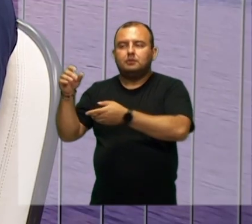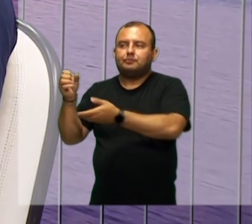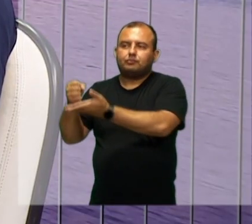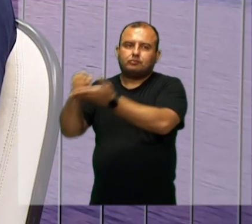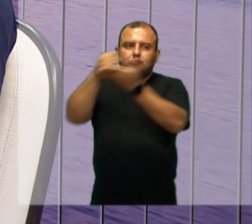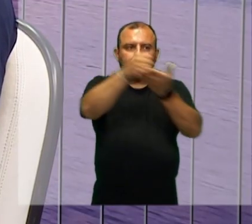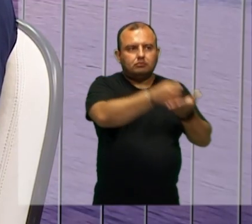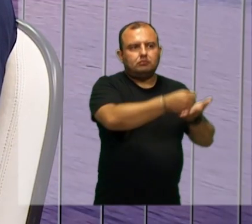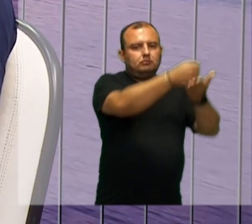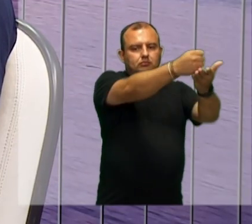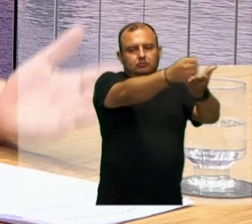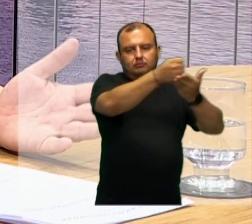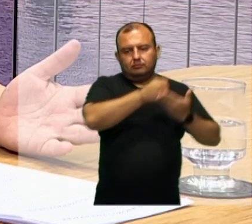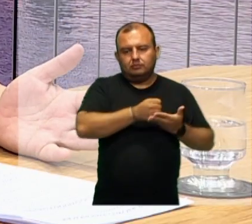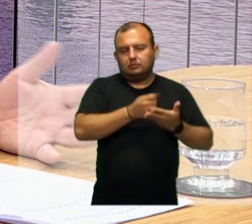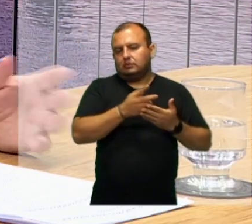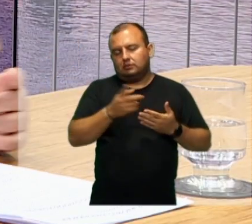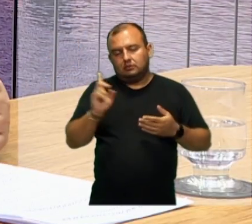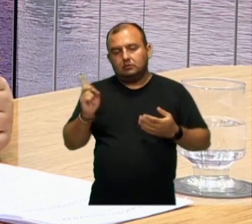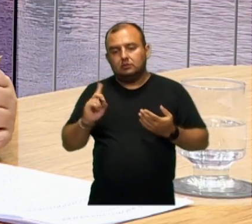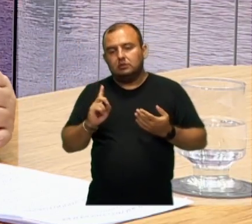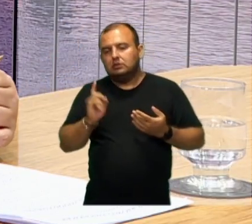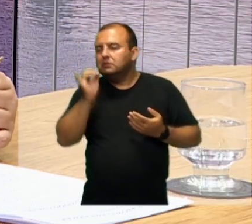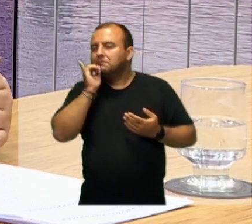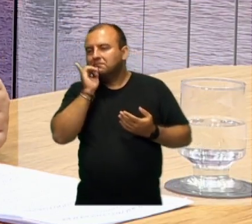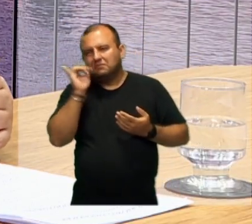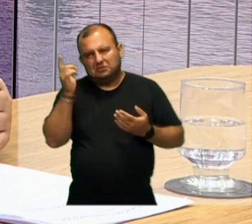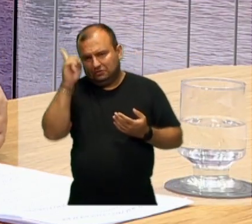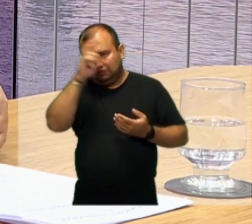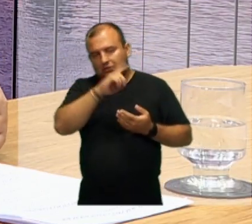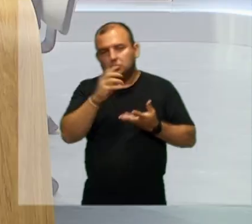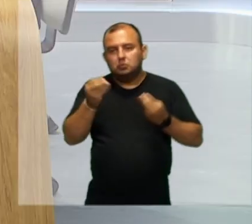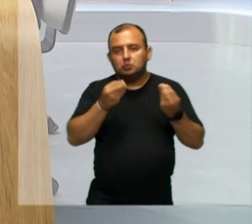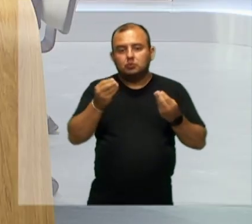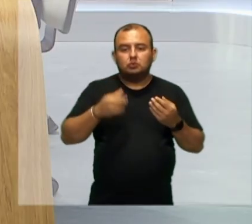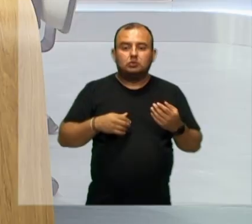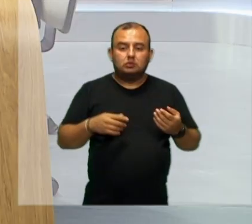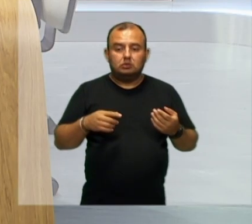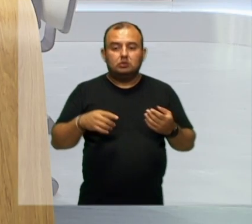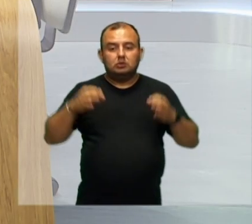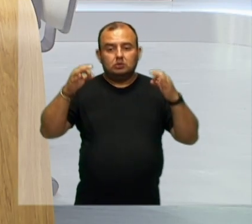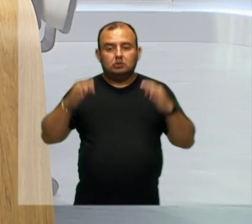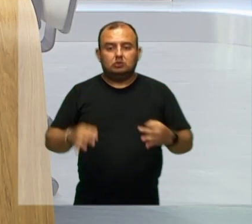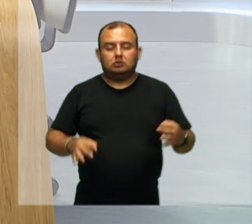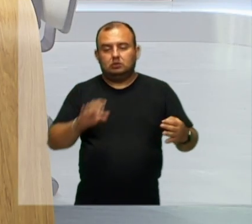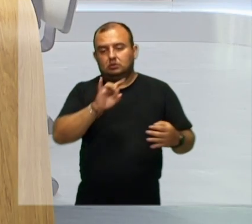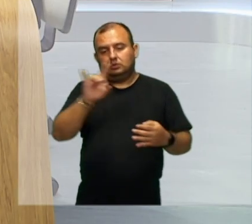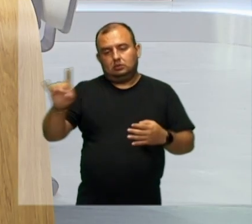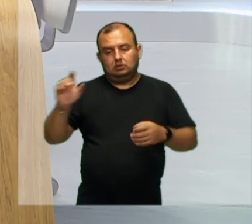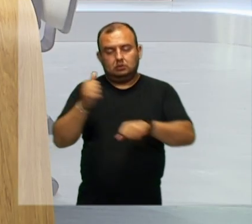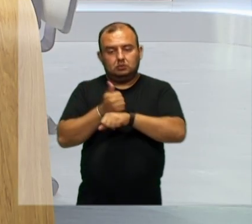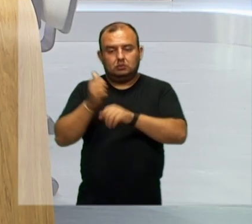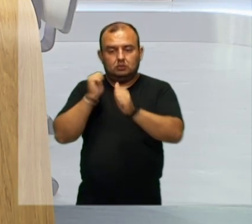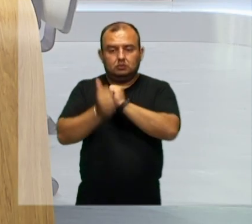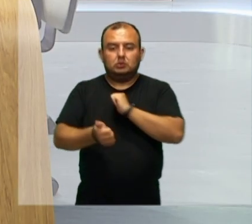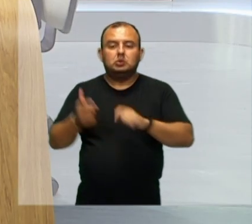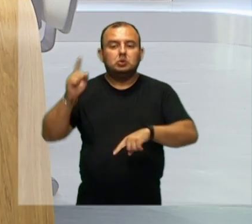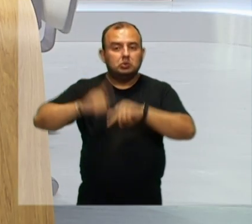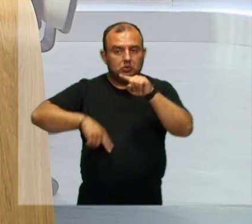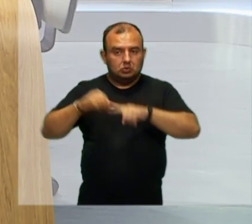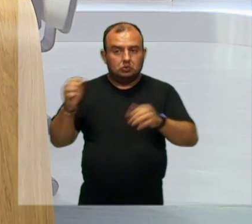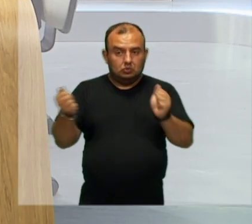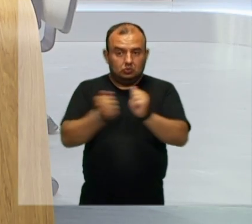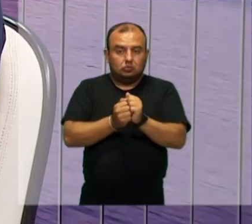um transportar o seu caiaque, por exemplo. Sim. Como é que se dá isso? O ideal seria que cada atleta tivesse o seu material